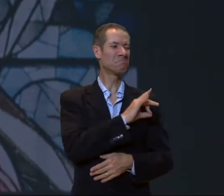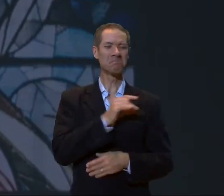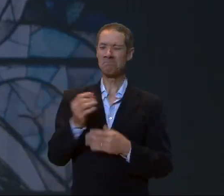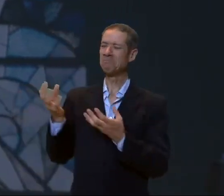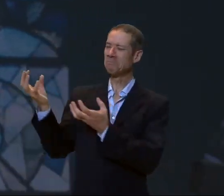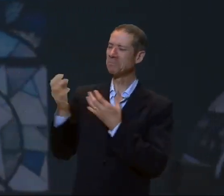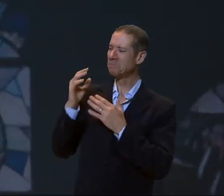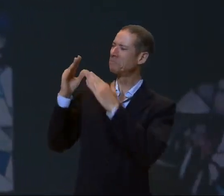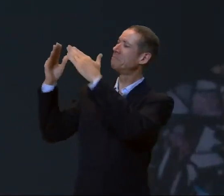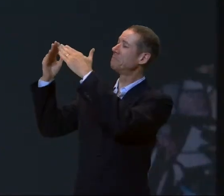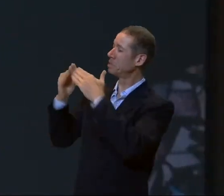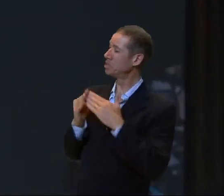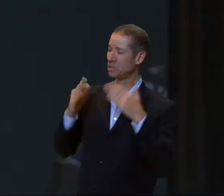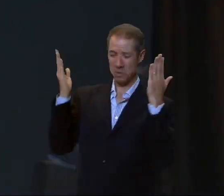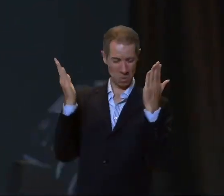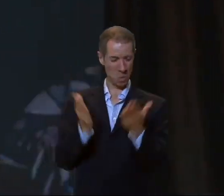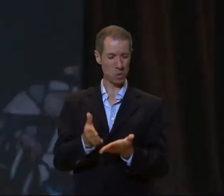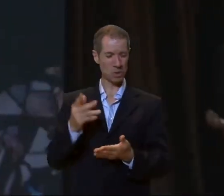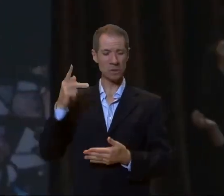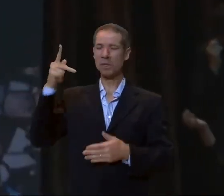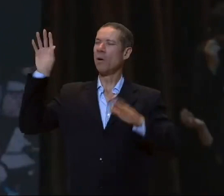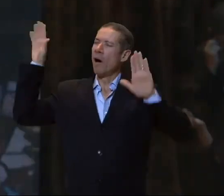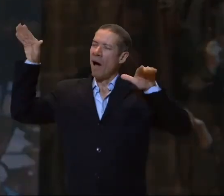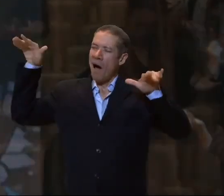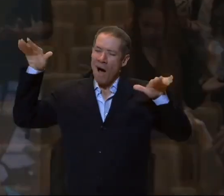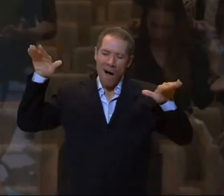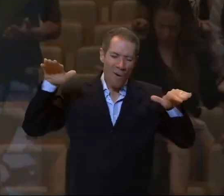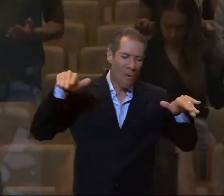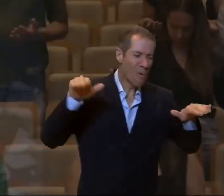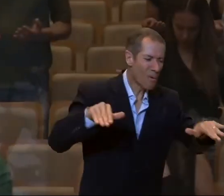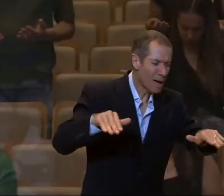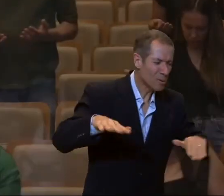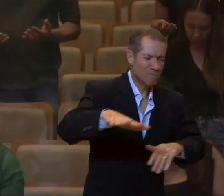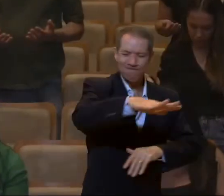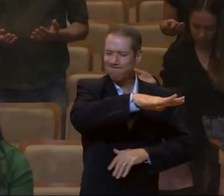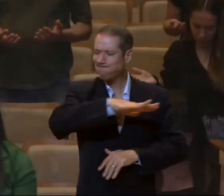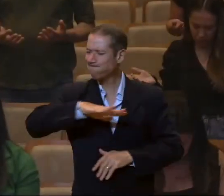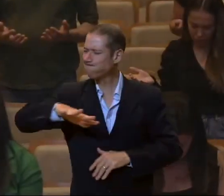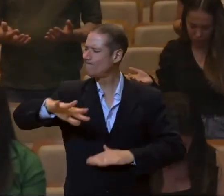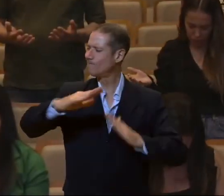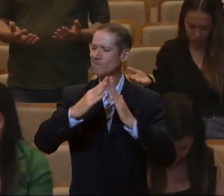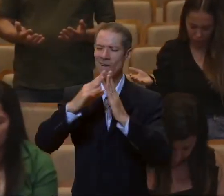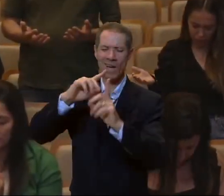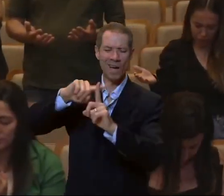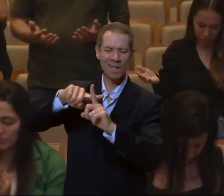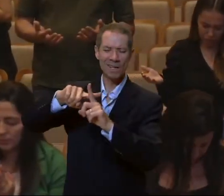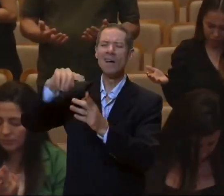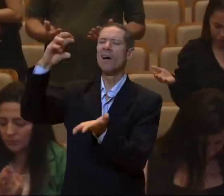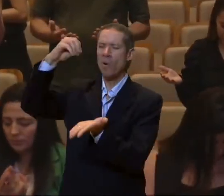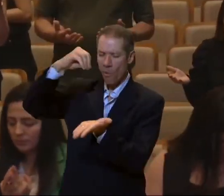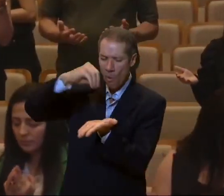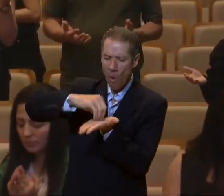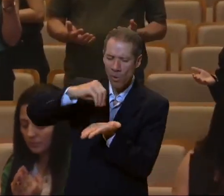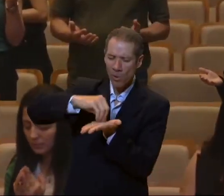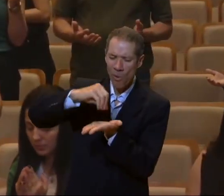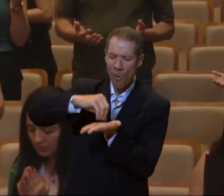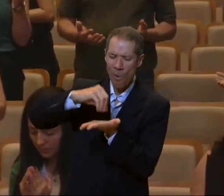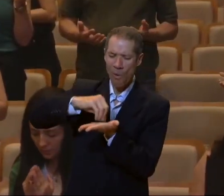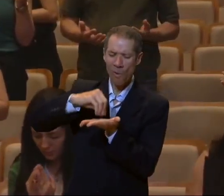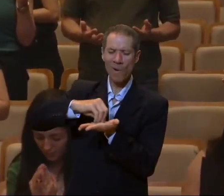pedir que hoje os teus anjos venham nesta casa e coloquem